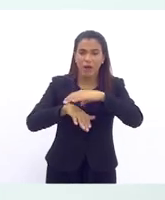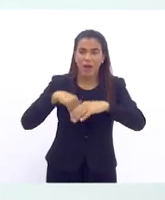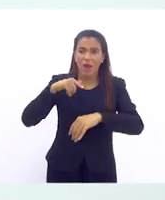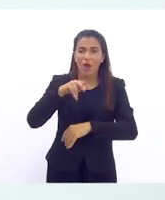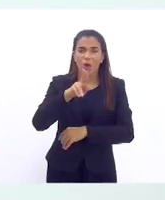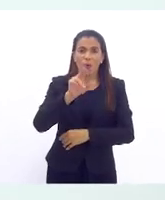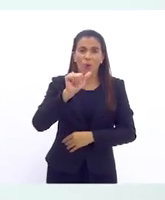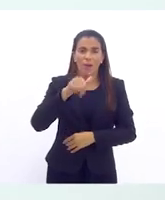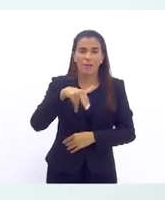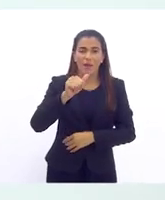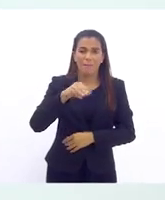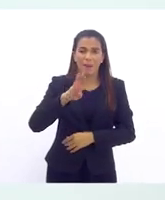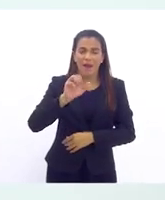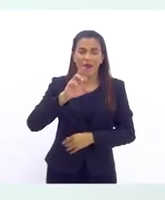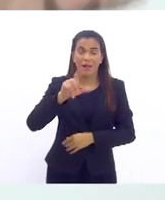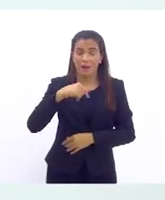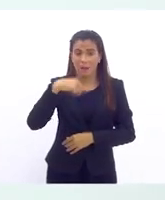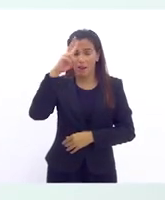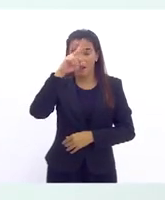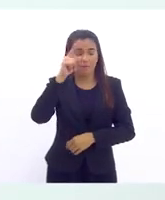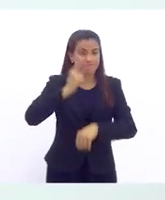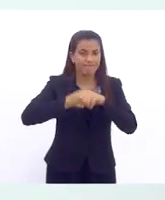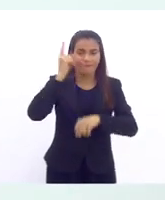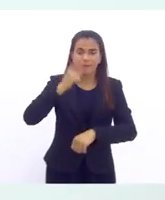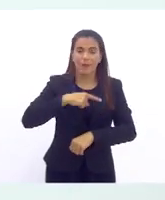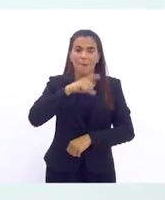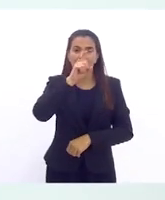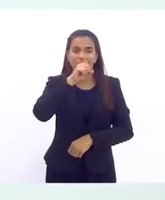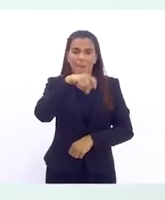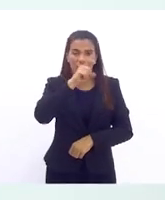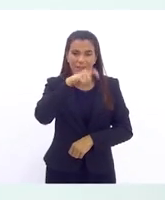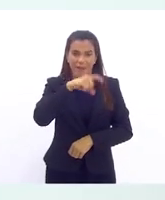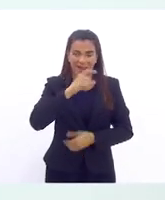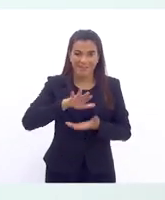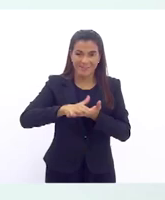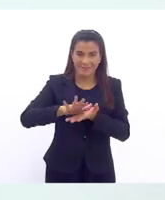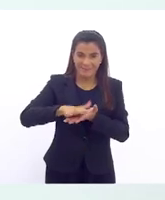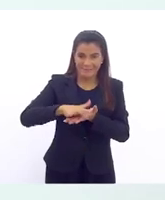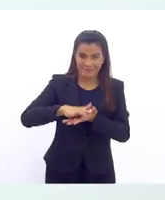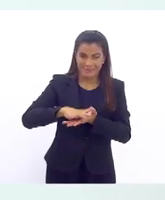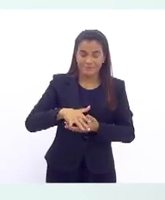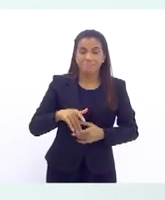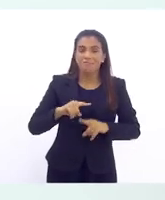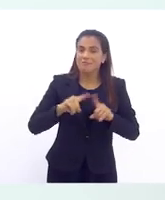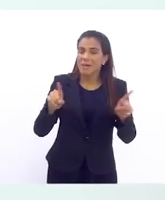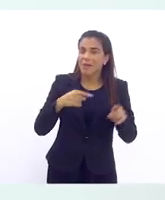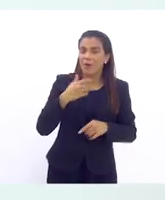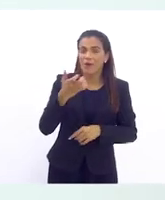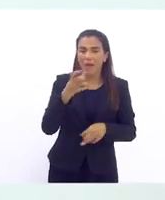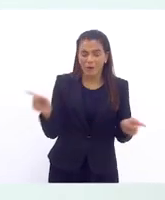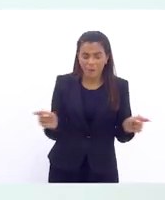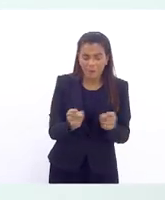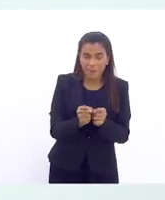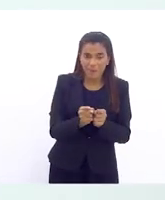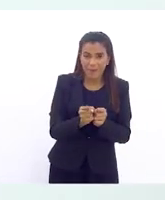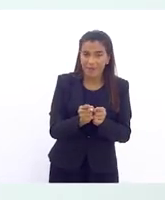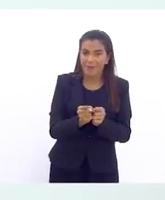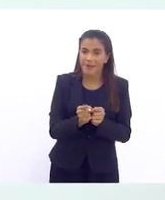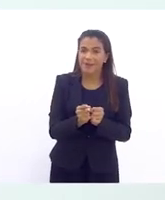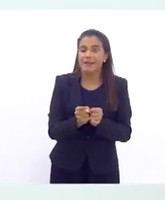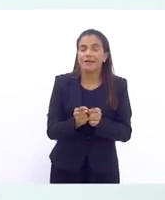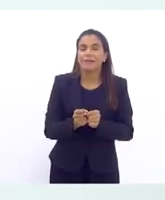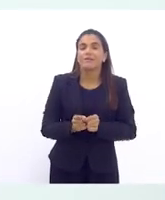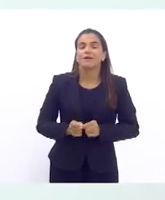aquela coisa da Portela né a gente for falar do fecan hoje a gente não termina então tem muito assunto mas eu queria brevemente é